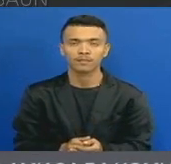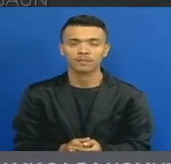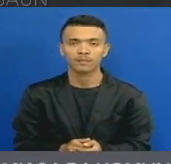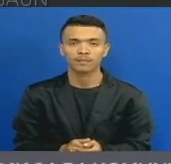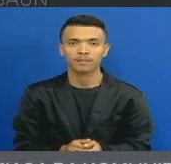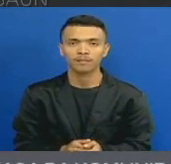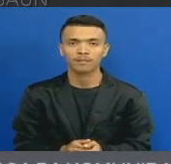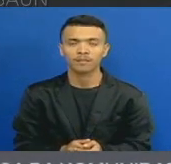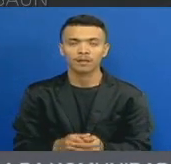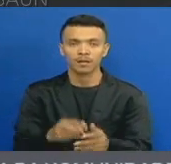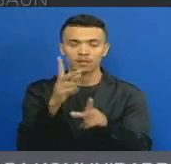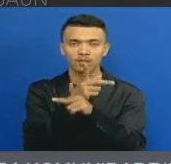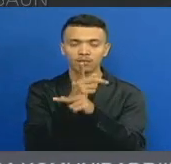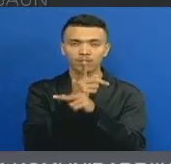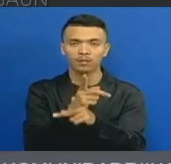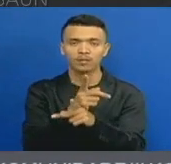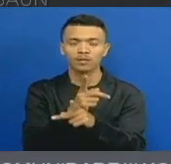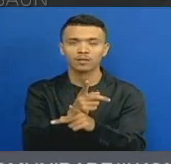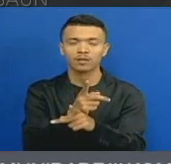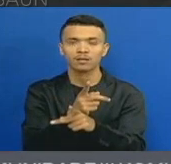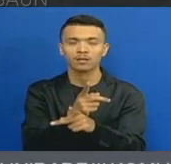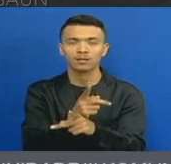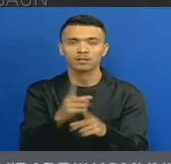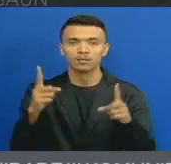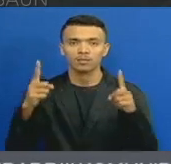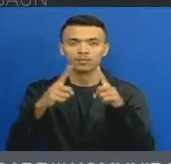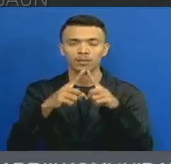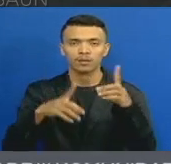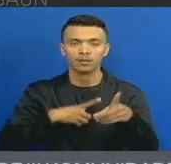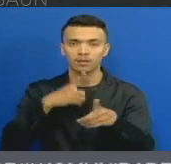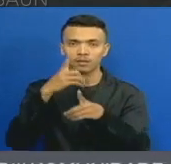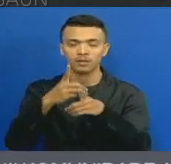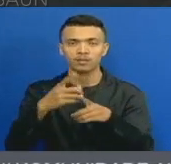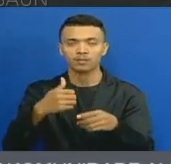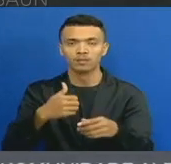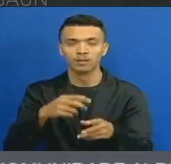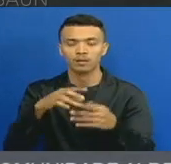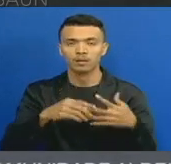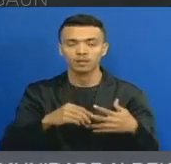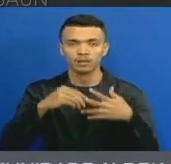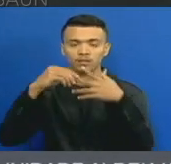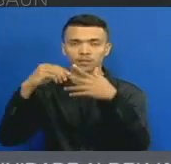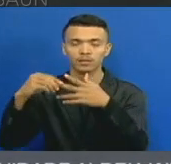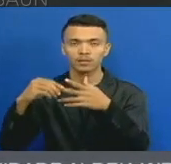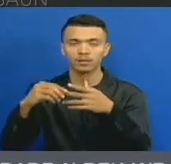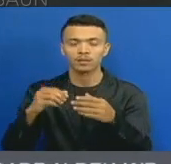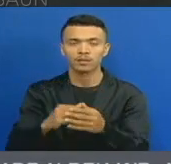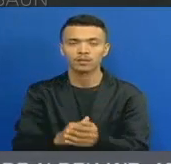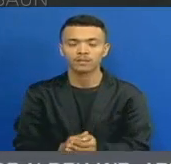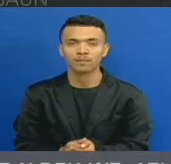carga, assegura que a protege vá direitos de autoria, especialmente de colher claro de